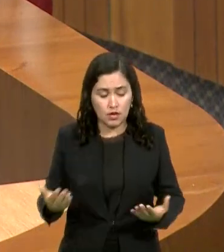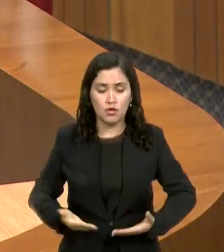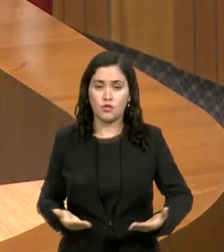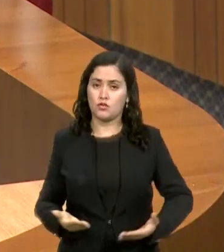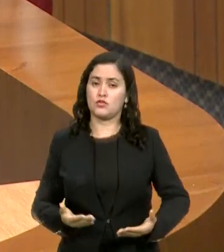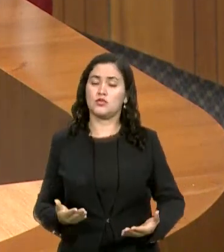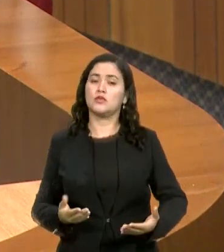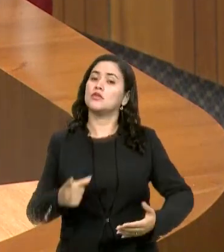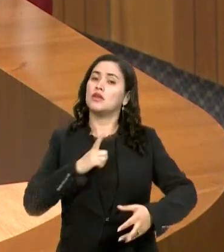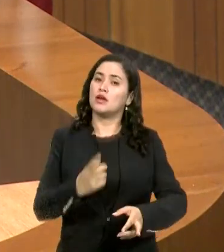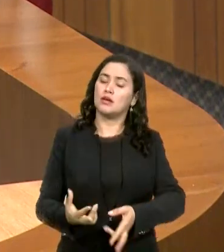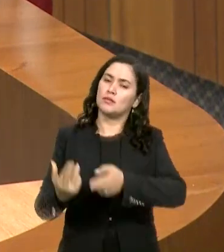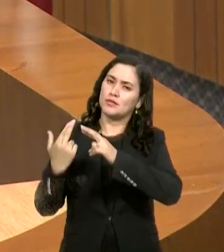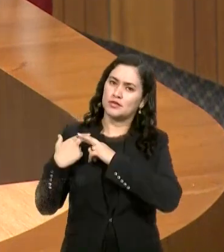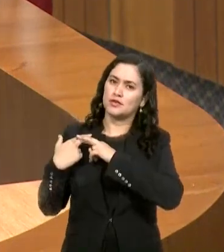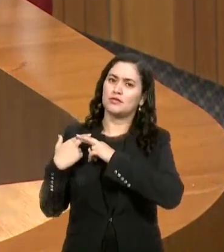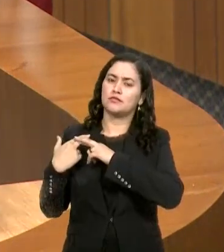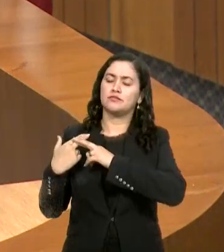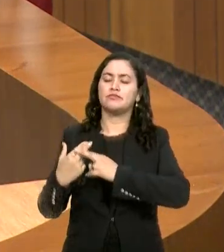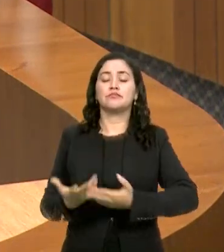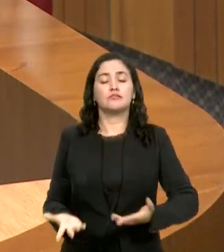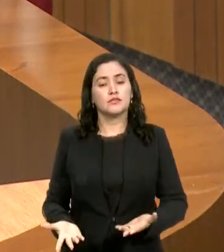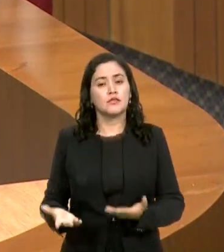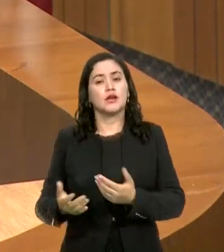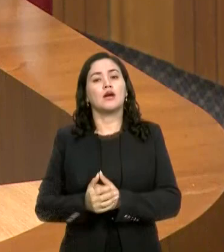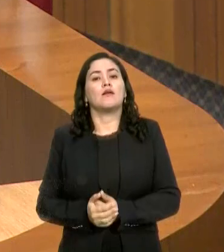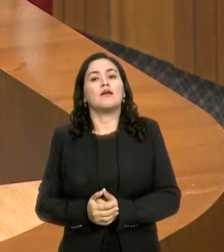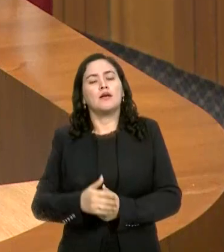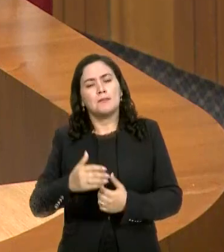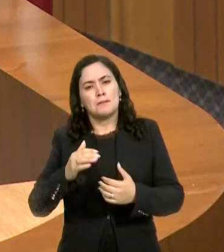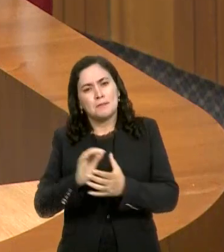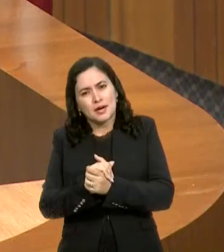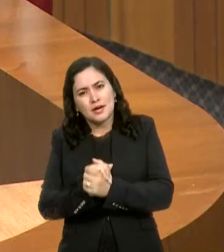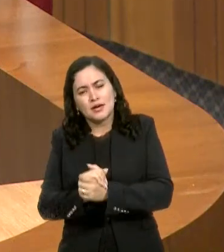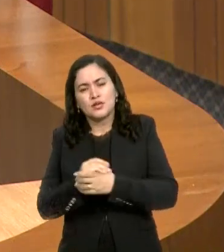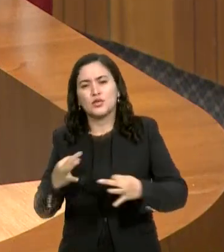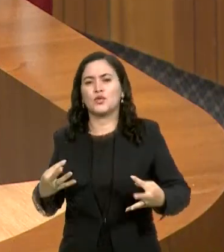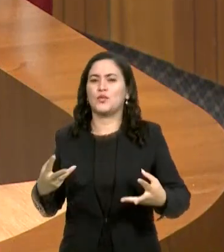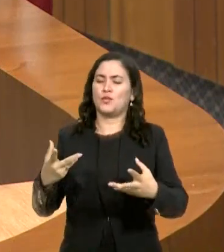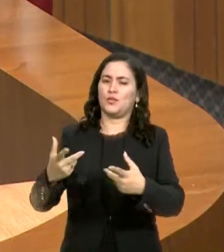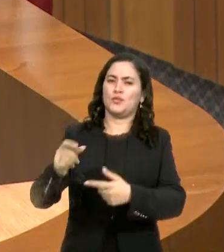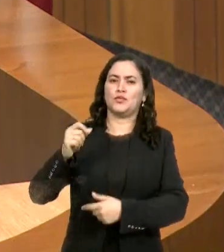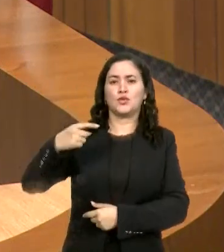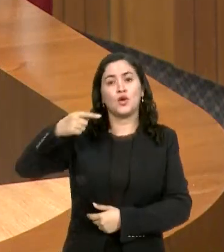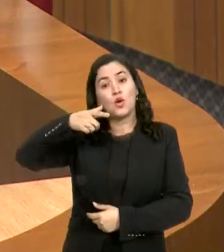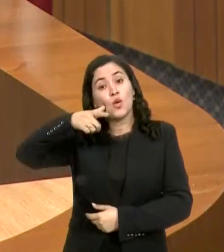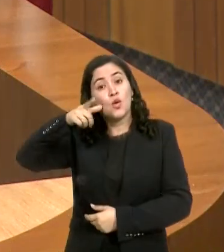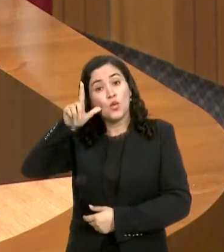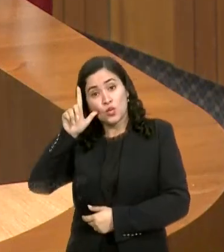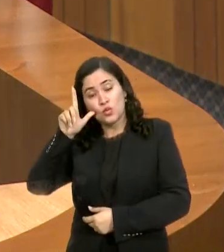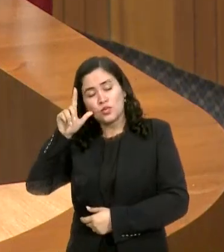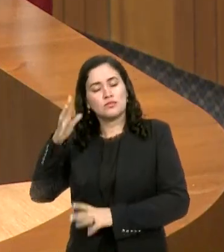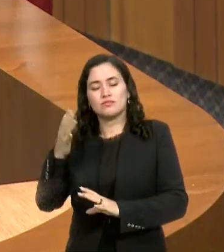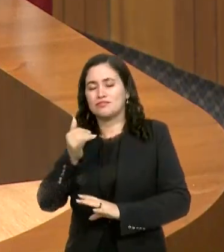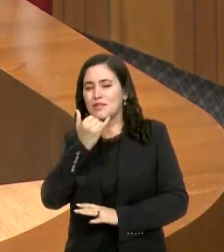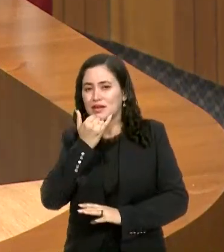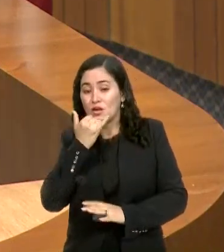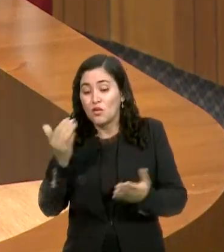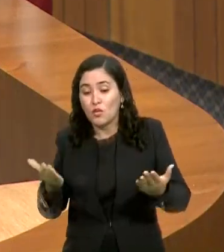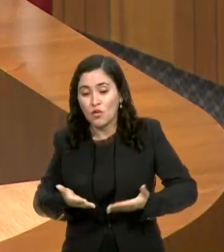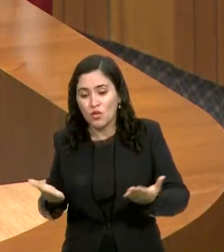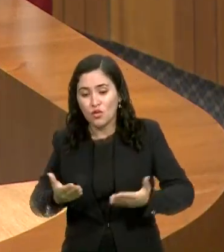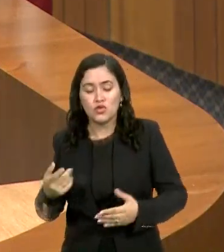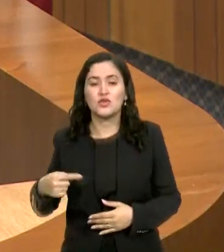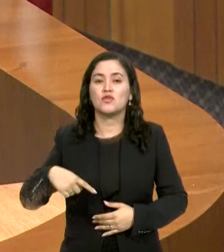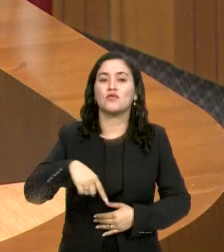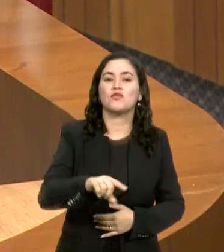agradeço e parabenizo a todos que participaram ontem dessa importante reunião da Comissão do Meio Ambiente, também da